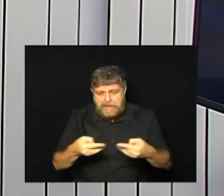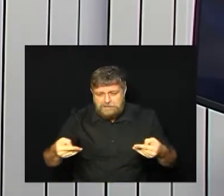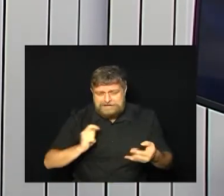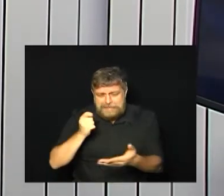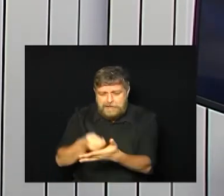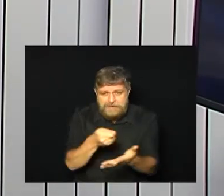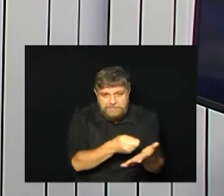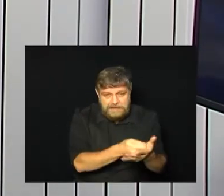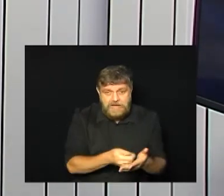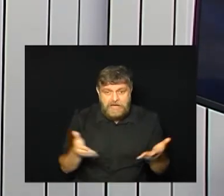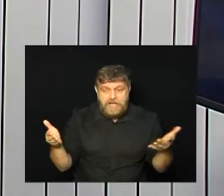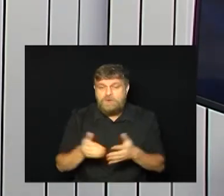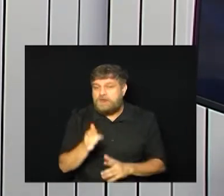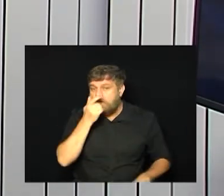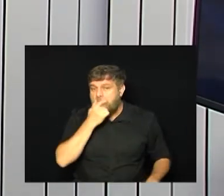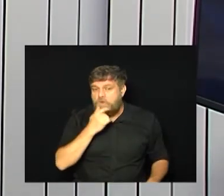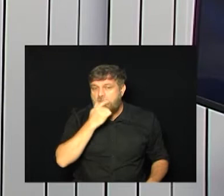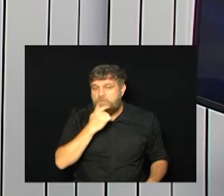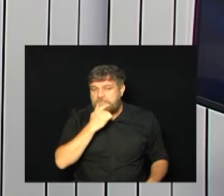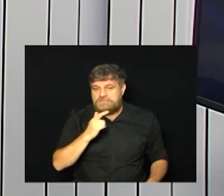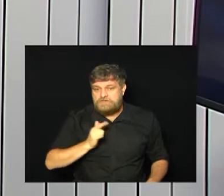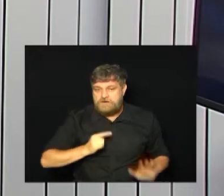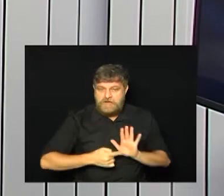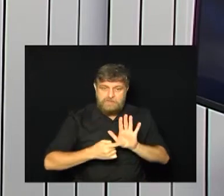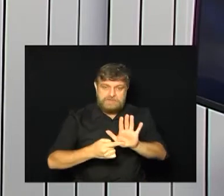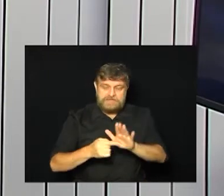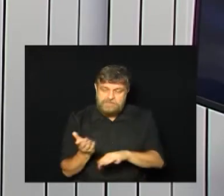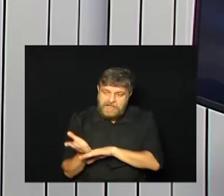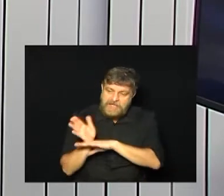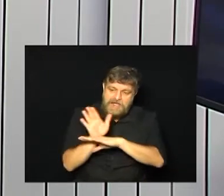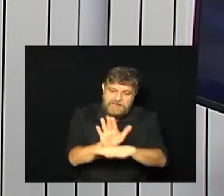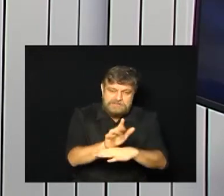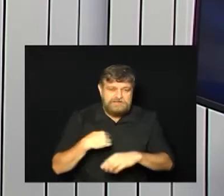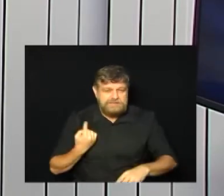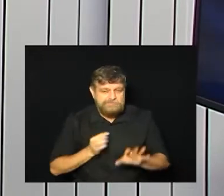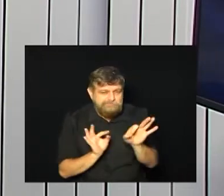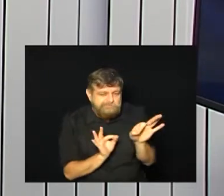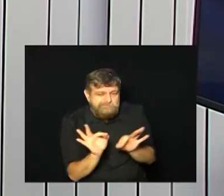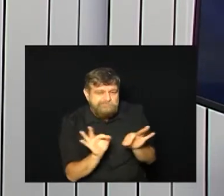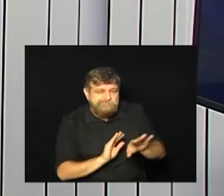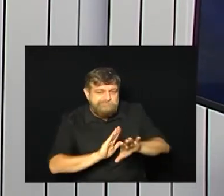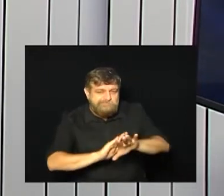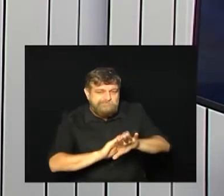pagar. Por isso o Michel Amorim chega mais para nos ajudar a fazer este planejamento.